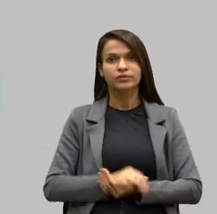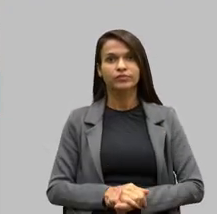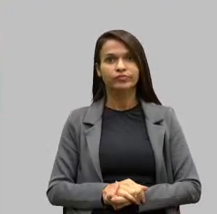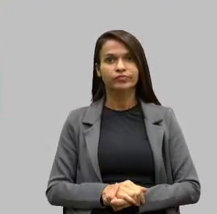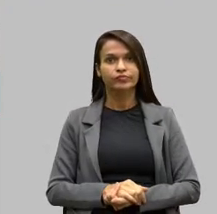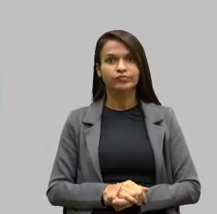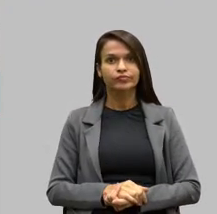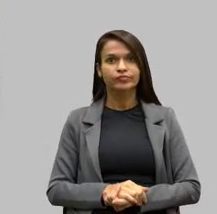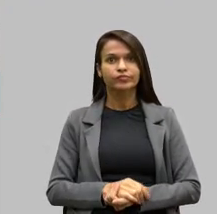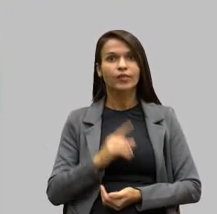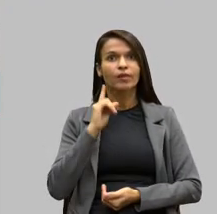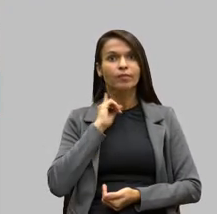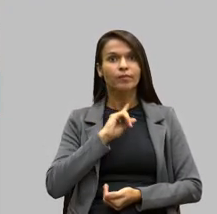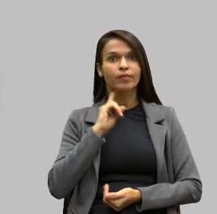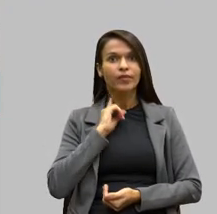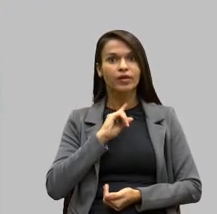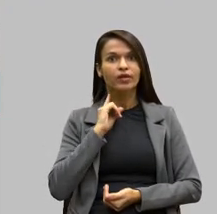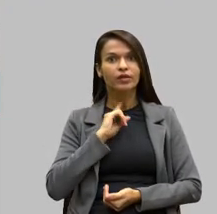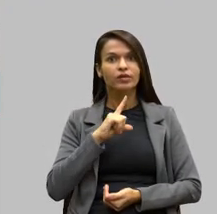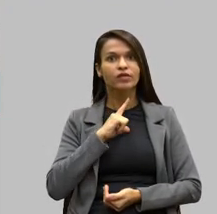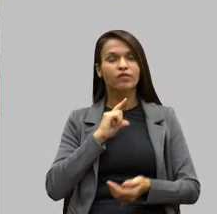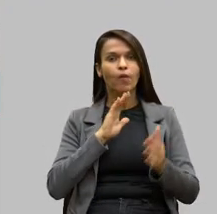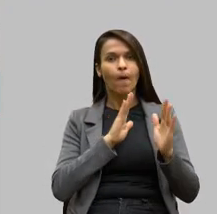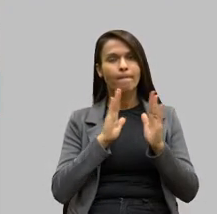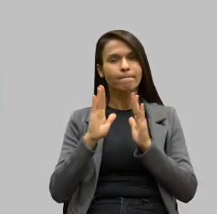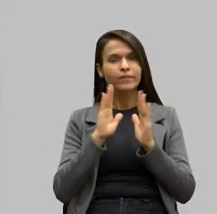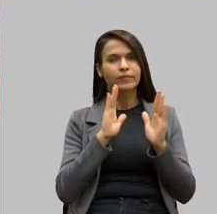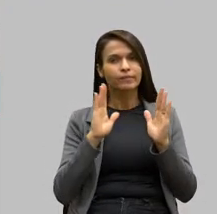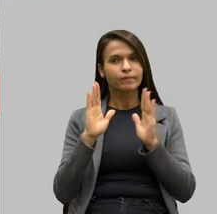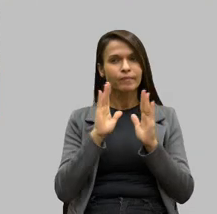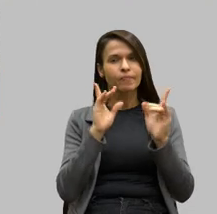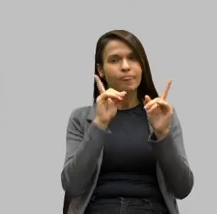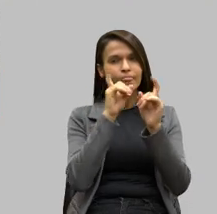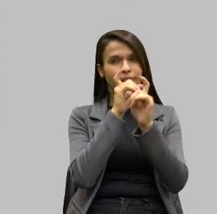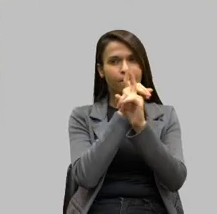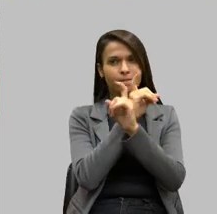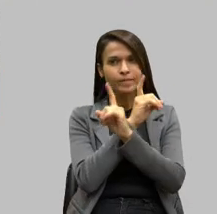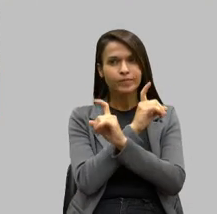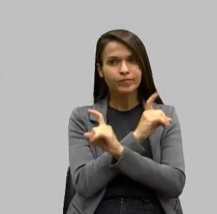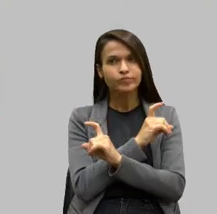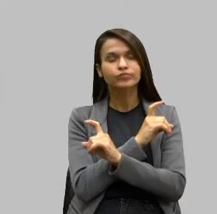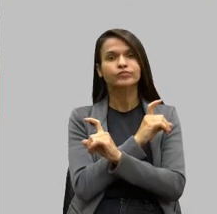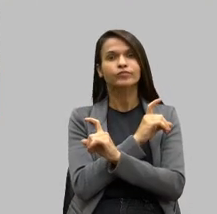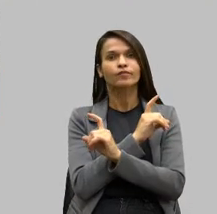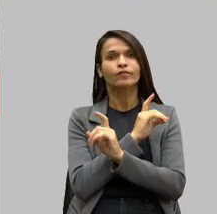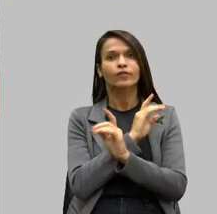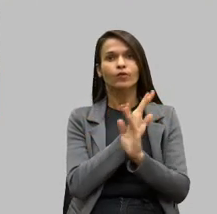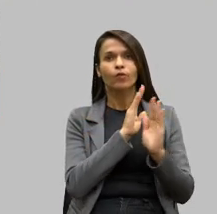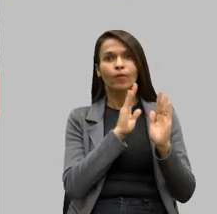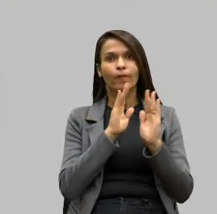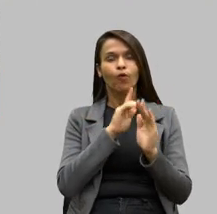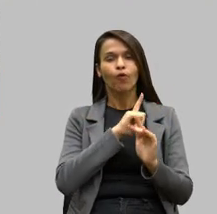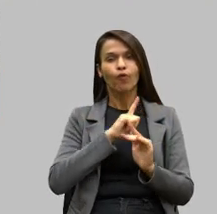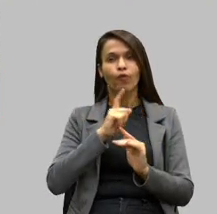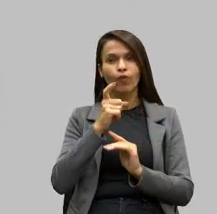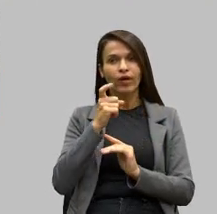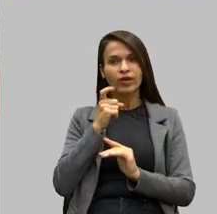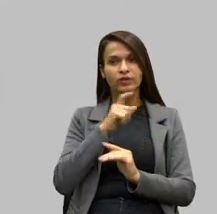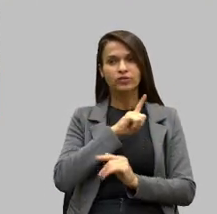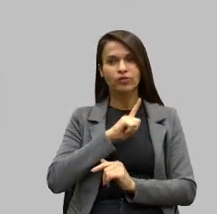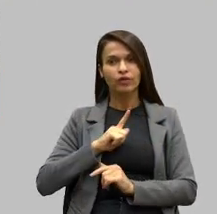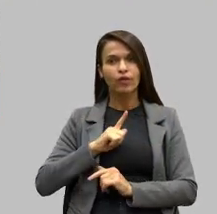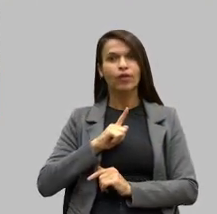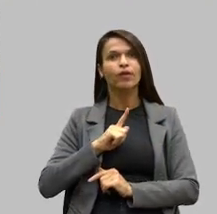Minas passou por um período muito delicado durante o governo anterior, o governo do PT.